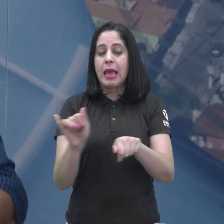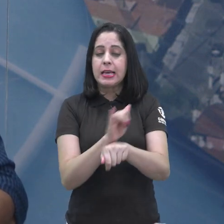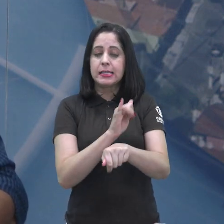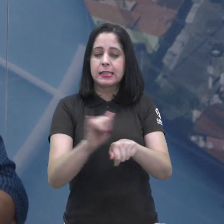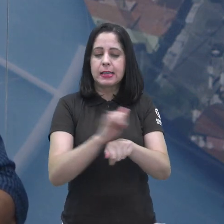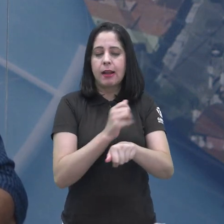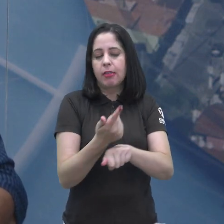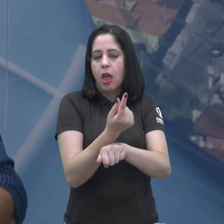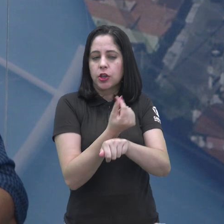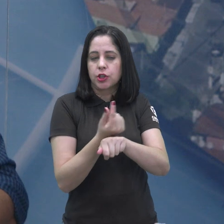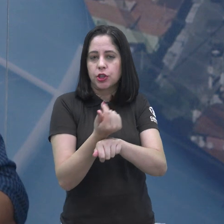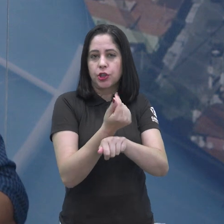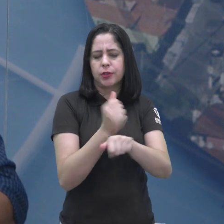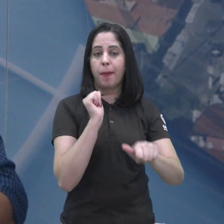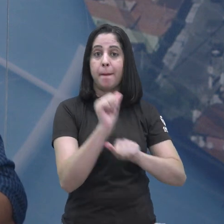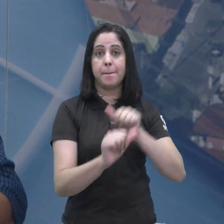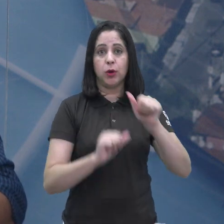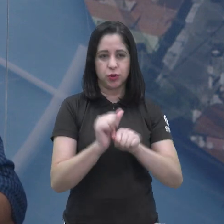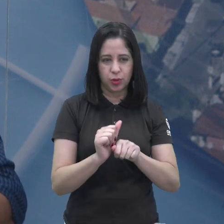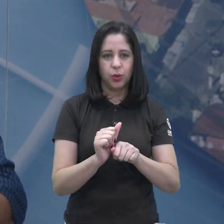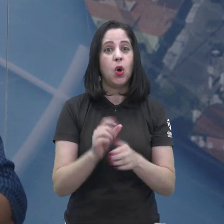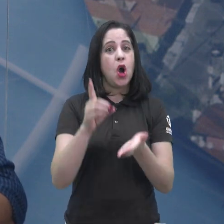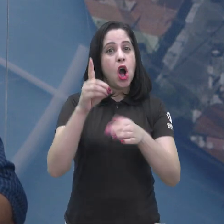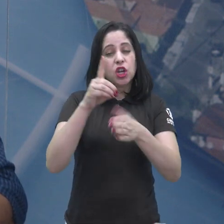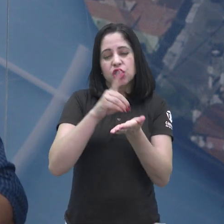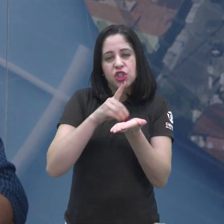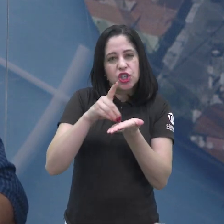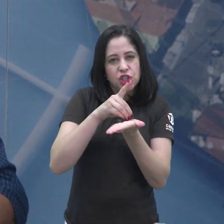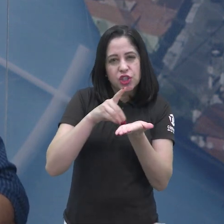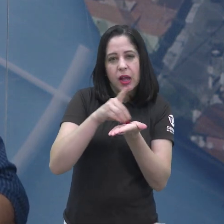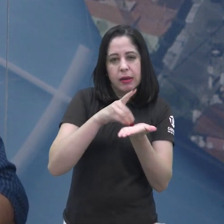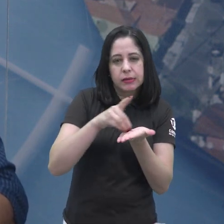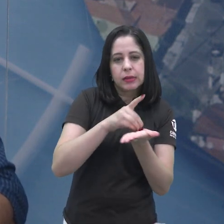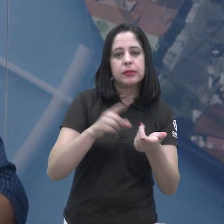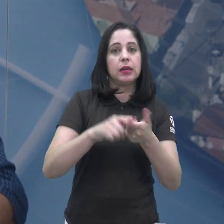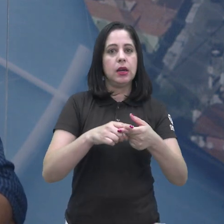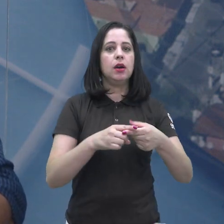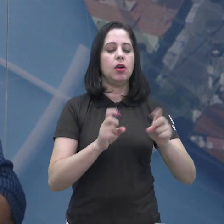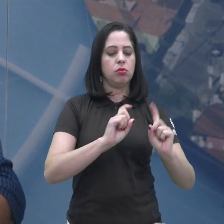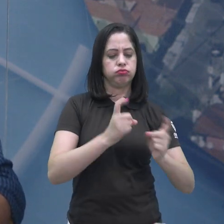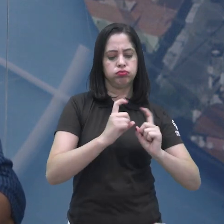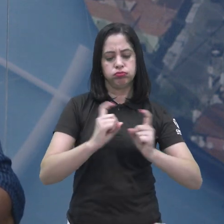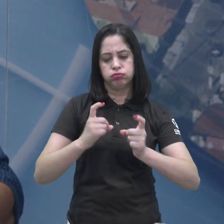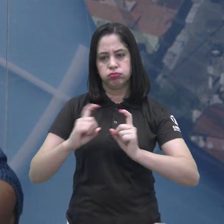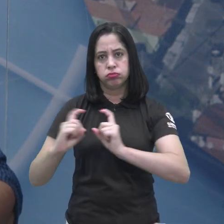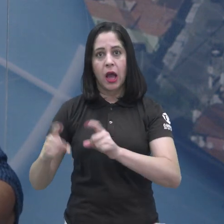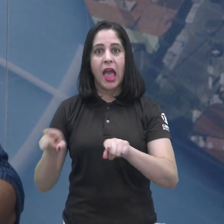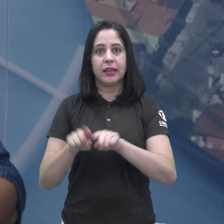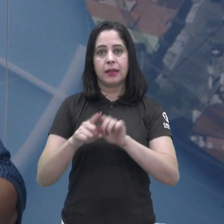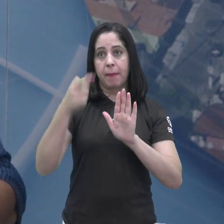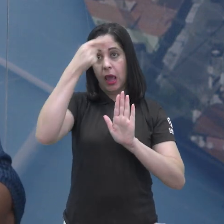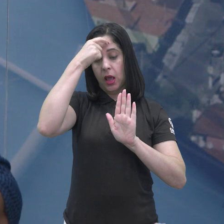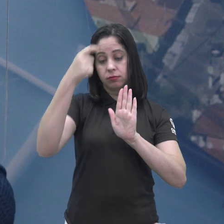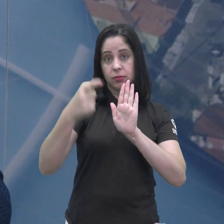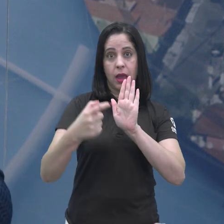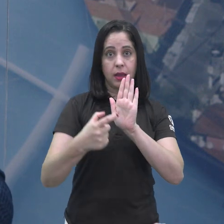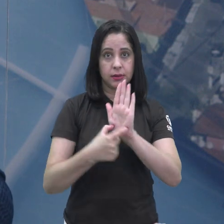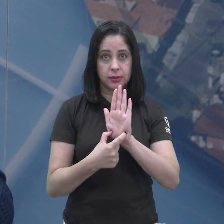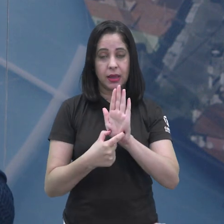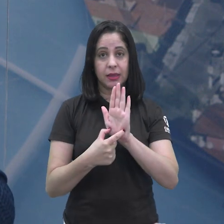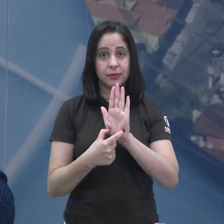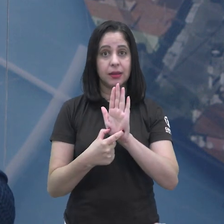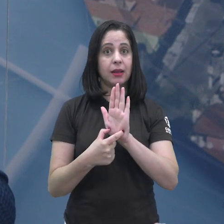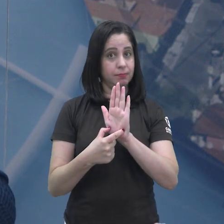formas de gestão. A digitalização, a automação e a inteligência artificial, por exemplo, estão